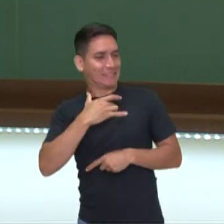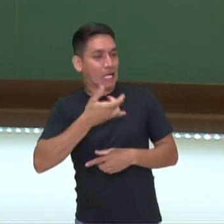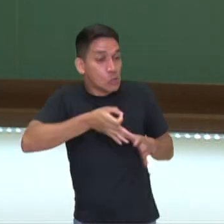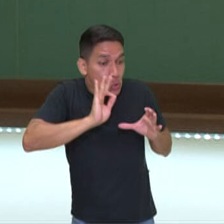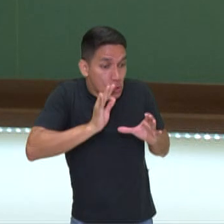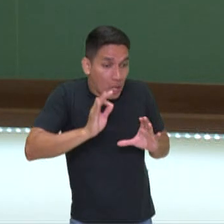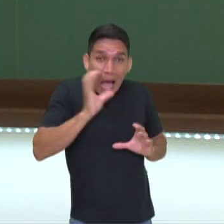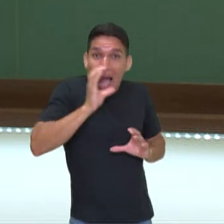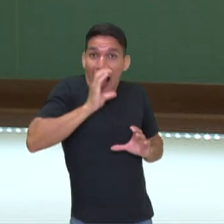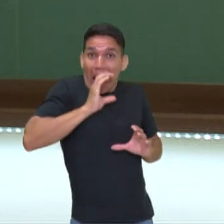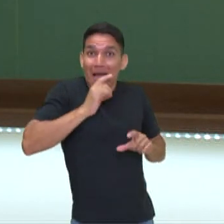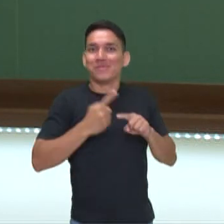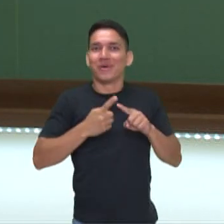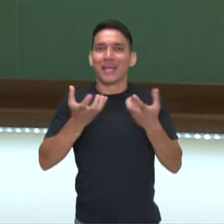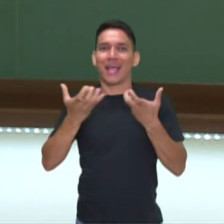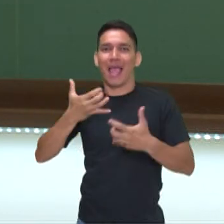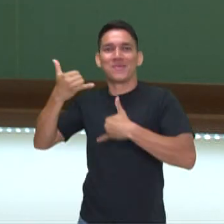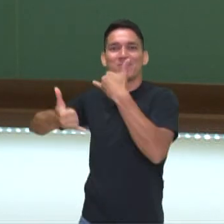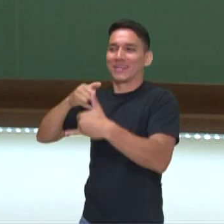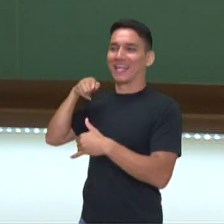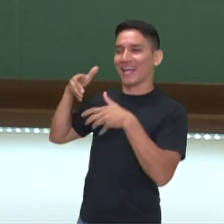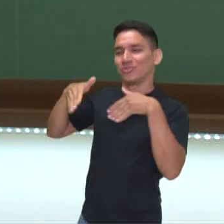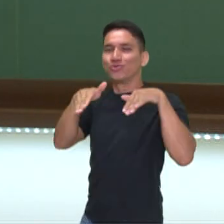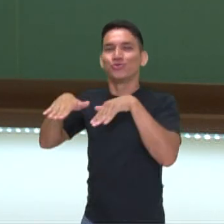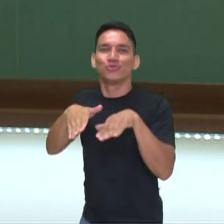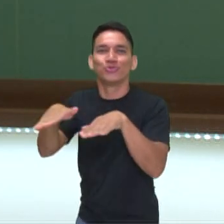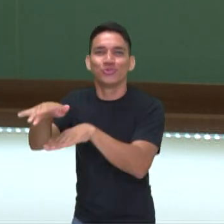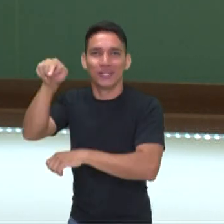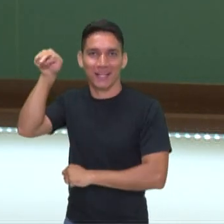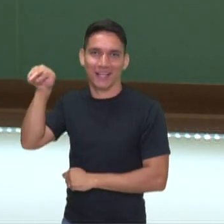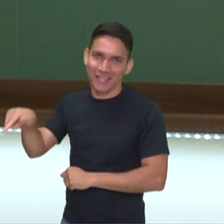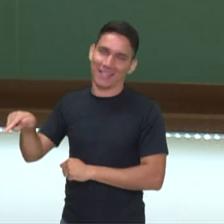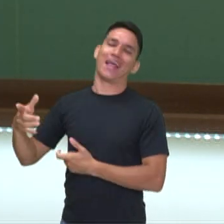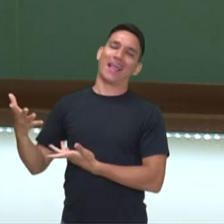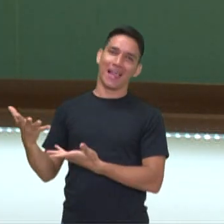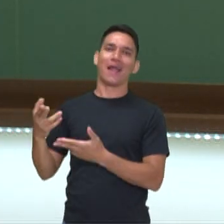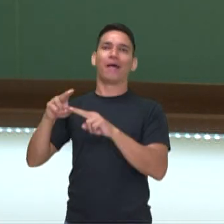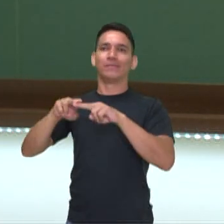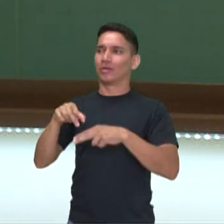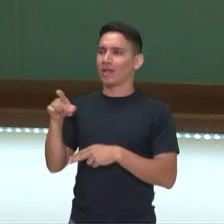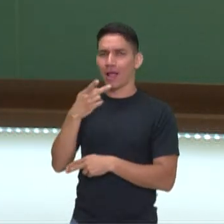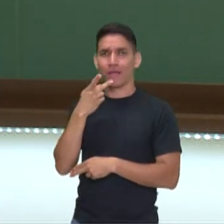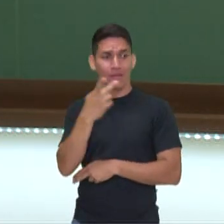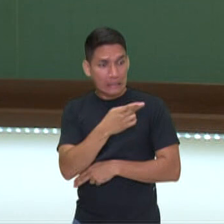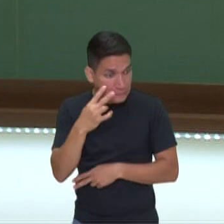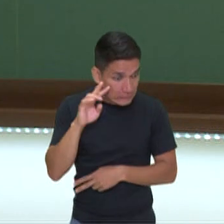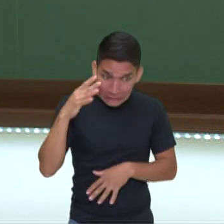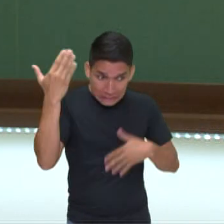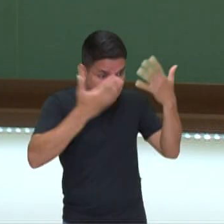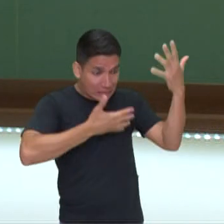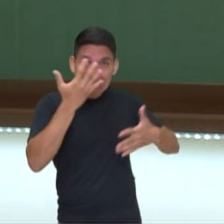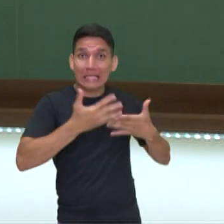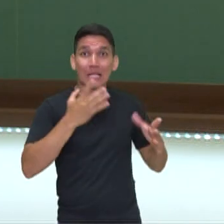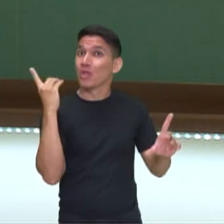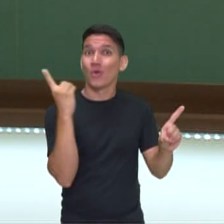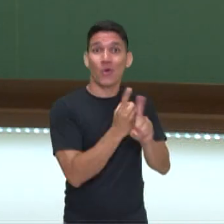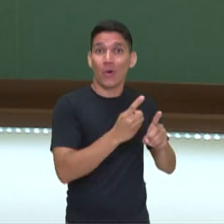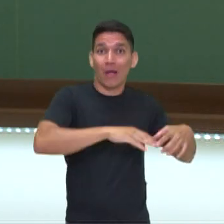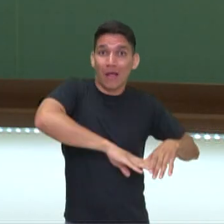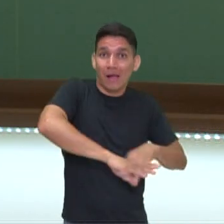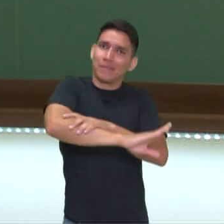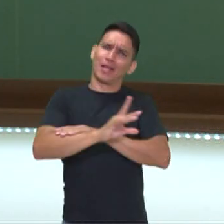ela quer brincar com seus amigos, né, de escorregar na neve. Tanto é que ela nem encontra as botas e ela sai assim mesmo.